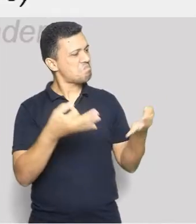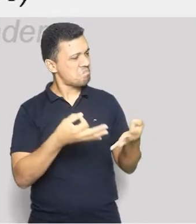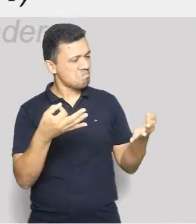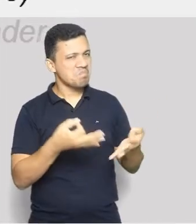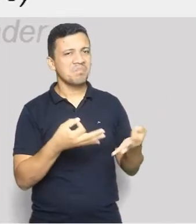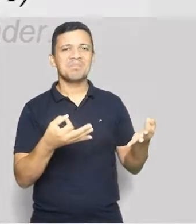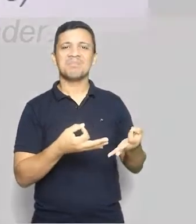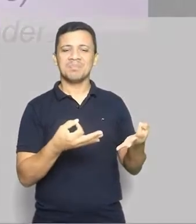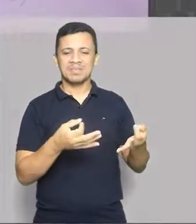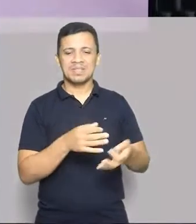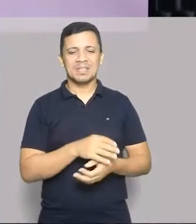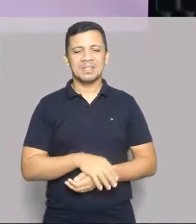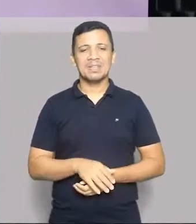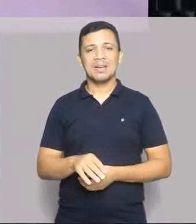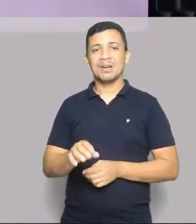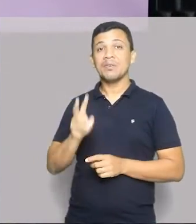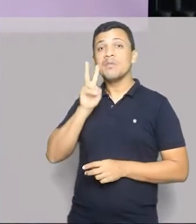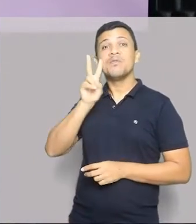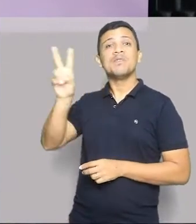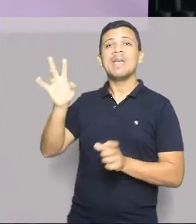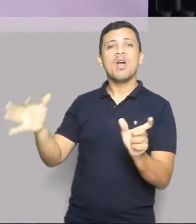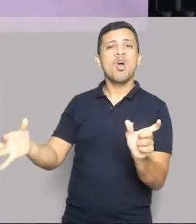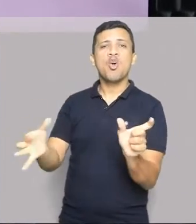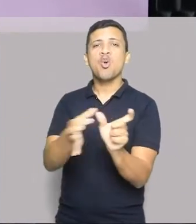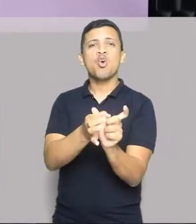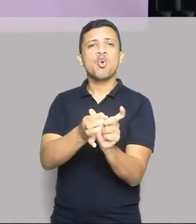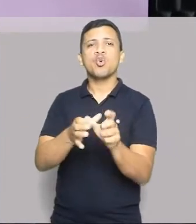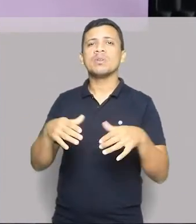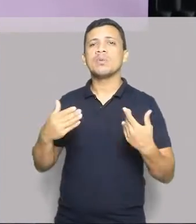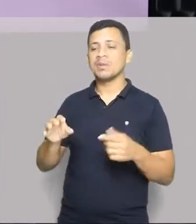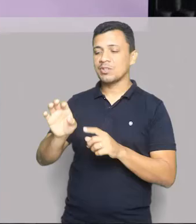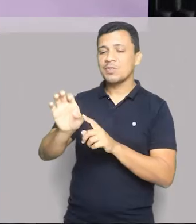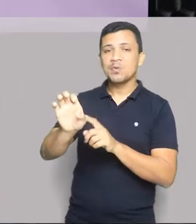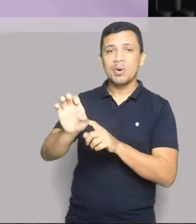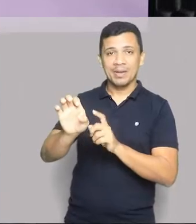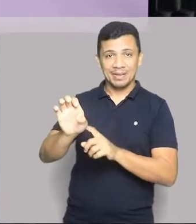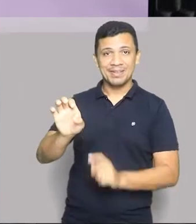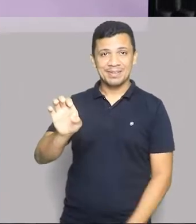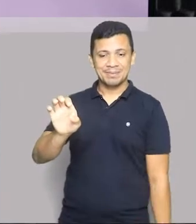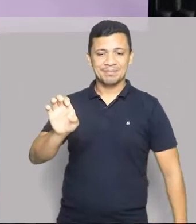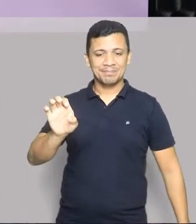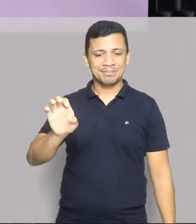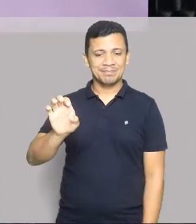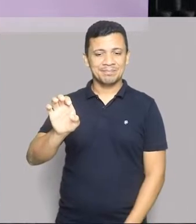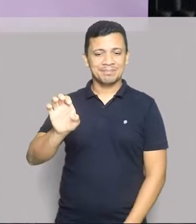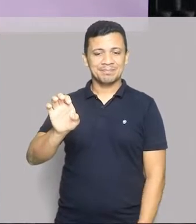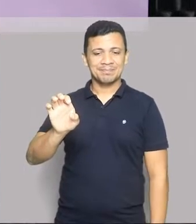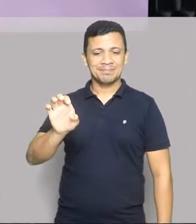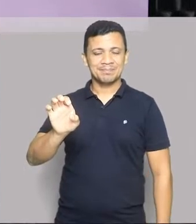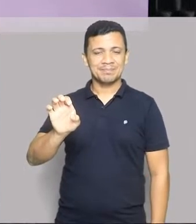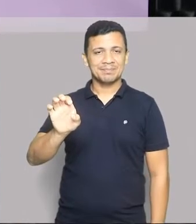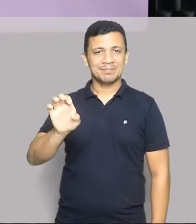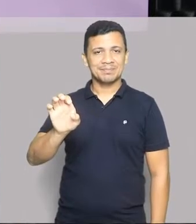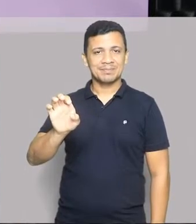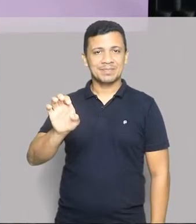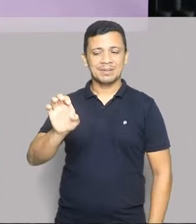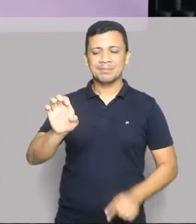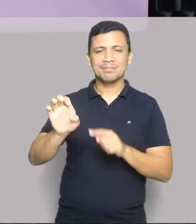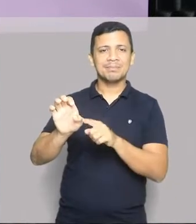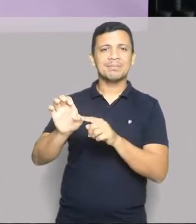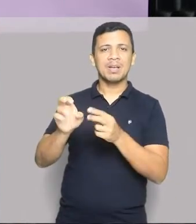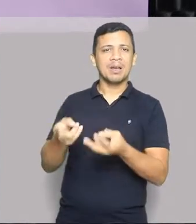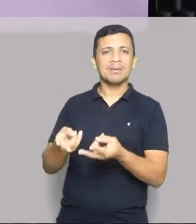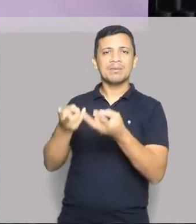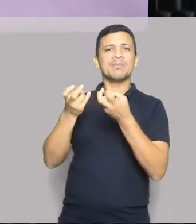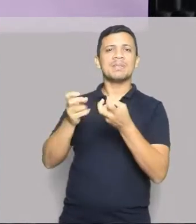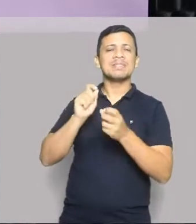da torcida. Olha só, o conectivo aditivo, que é o E, né? O conectivo E, ele tem nitidamente a